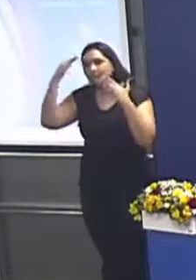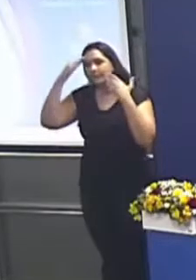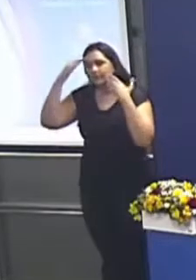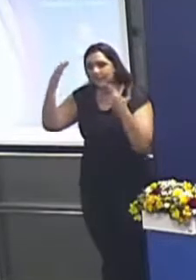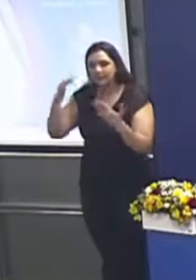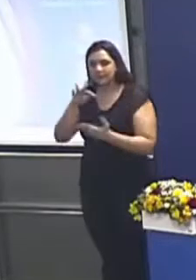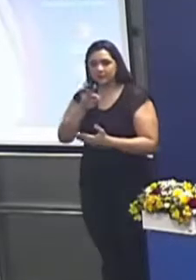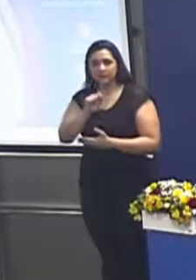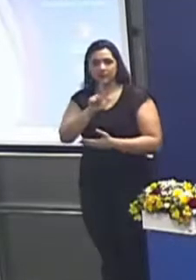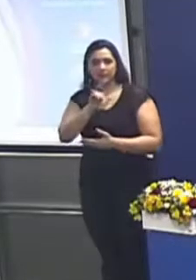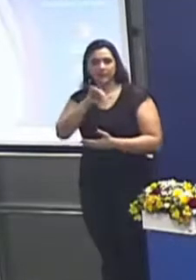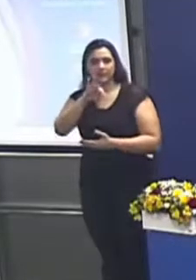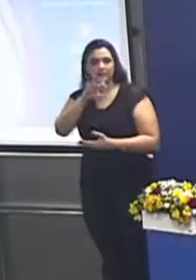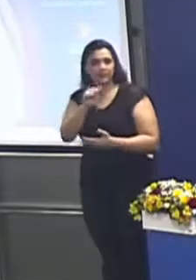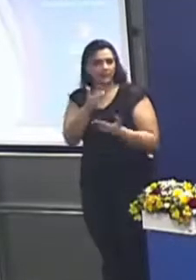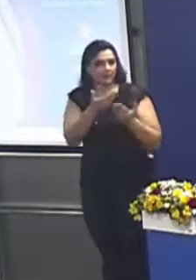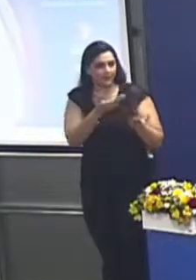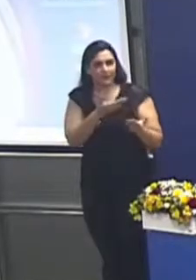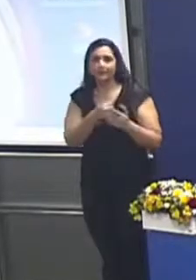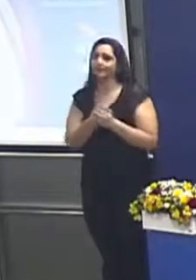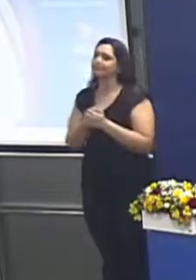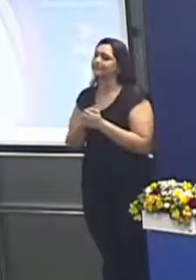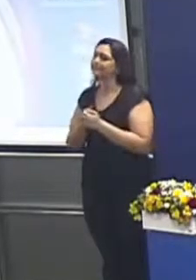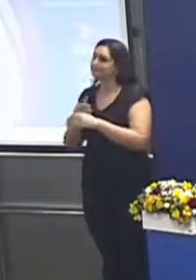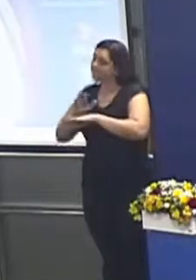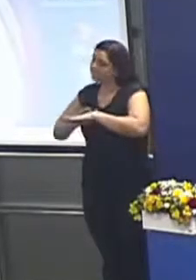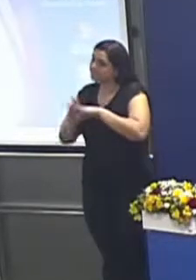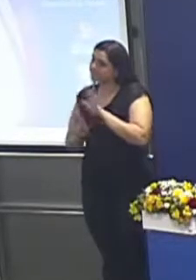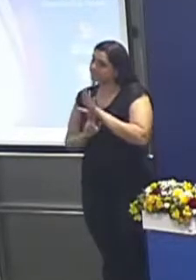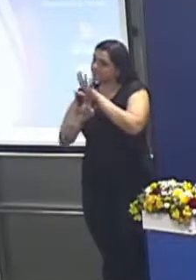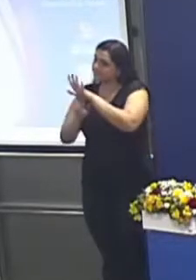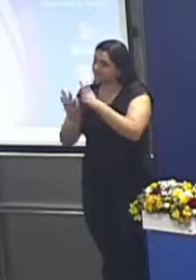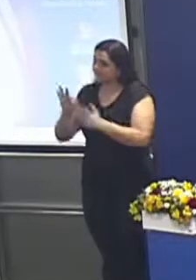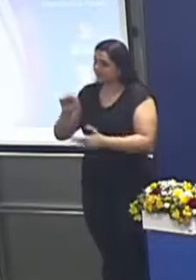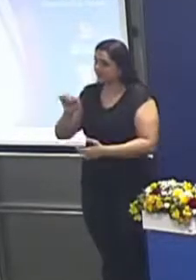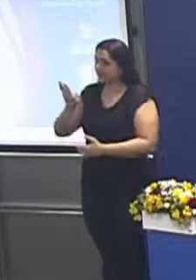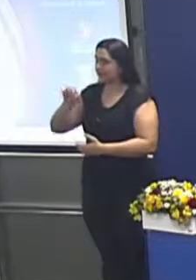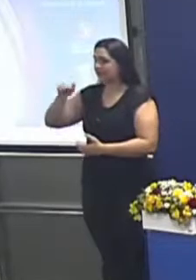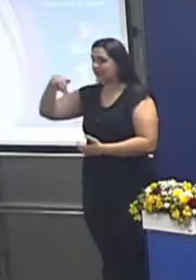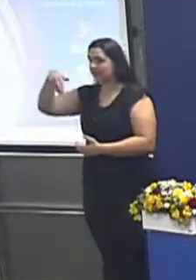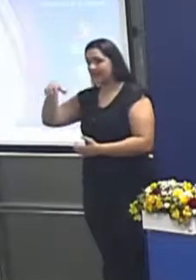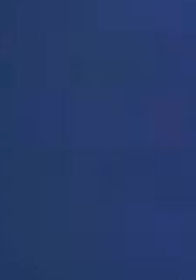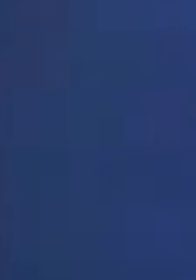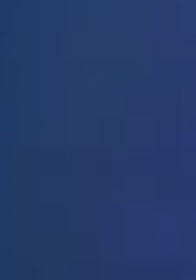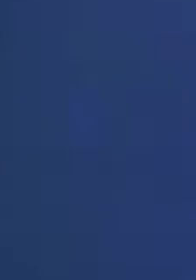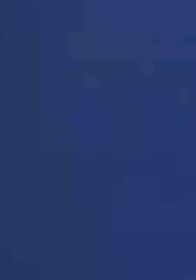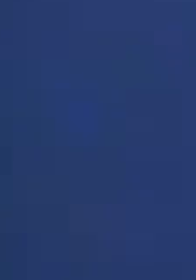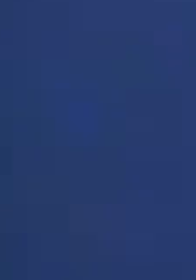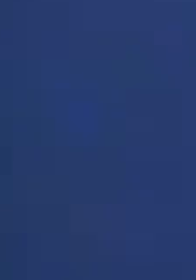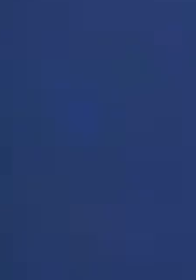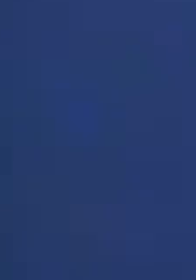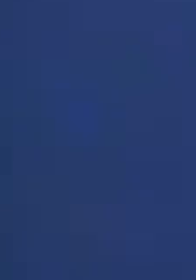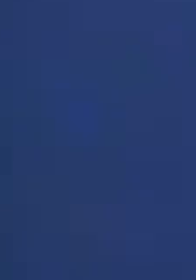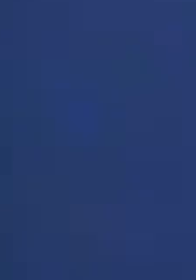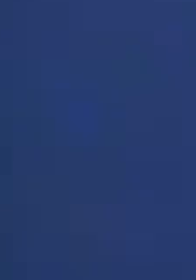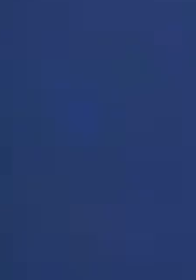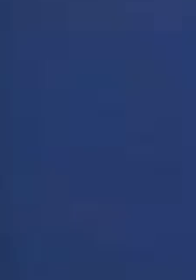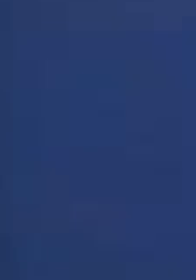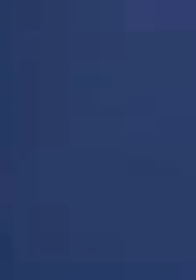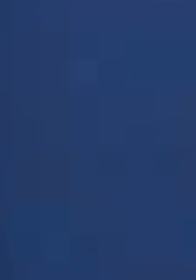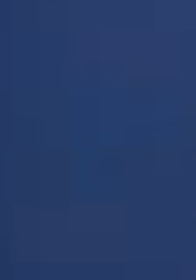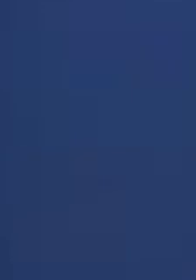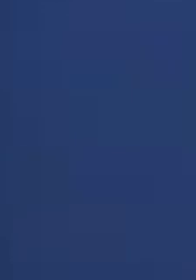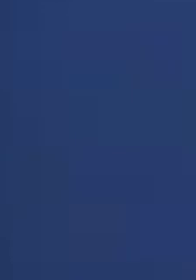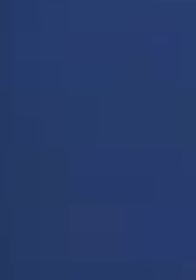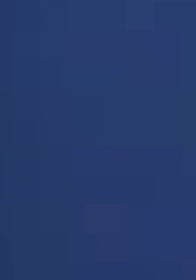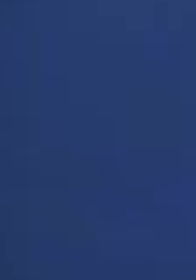a Thalita, que fez aí às vezes e a voz da Tatiane, e dizer que a fala de Tatiane, representada